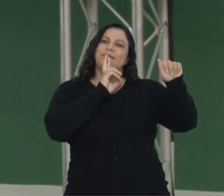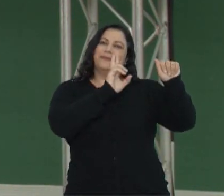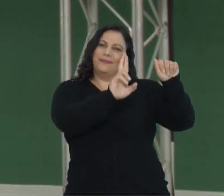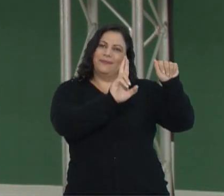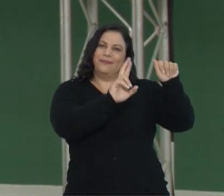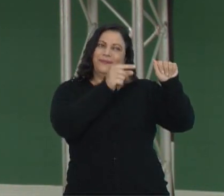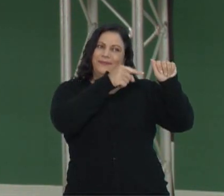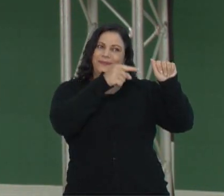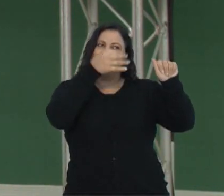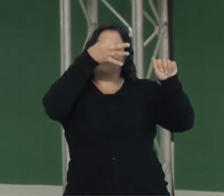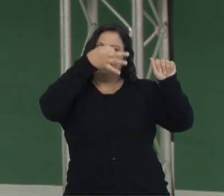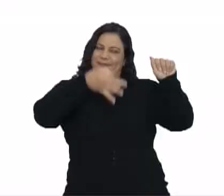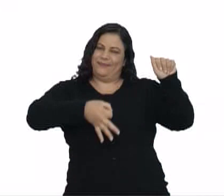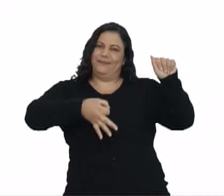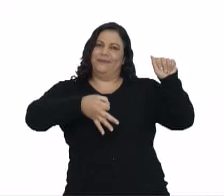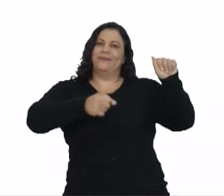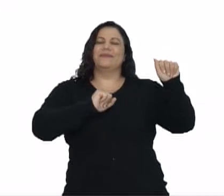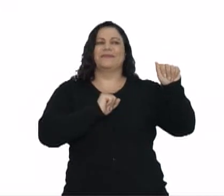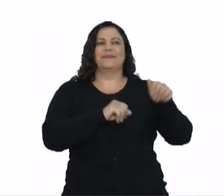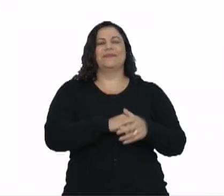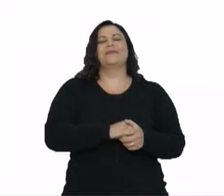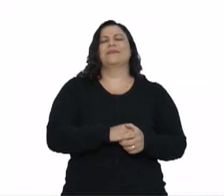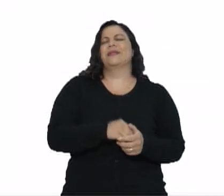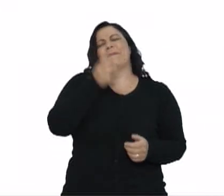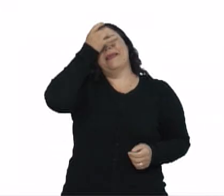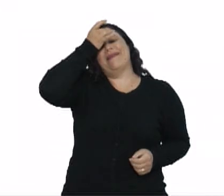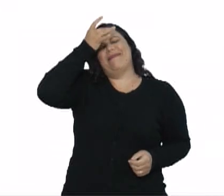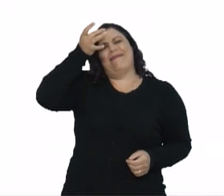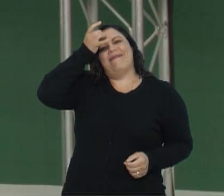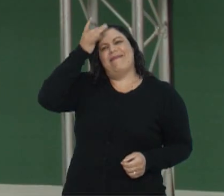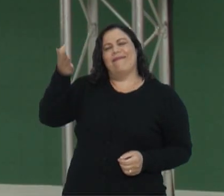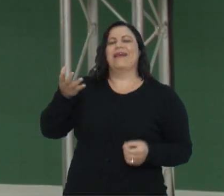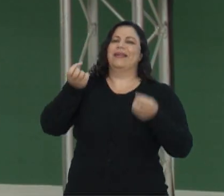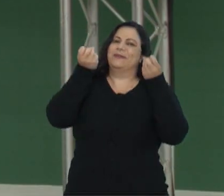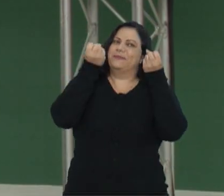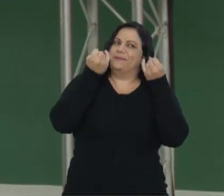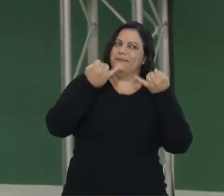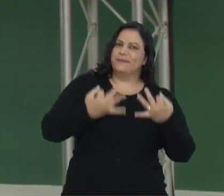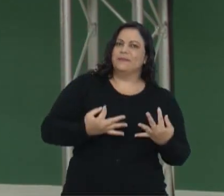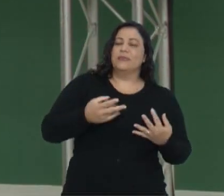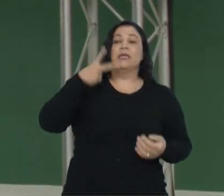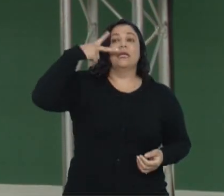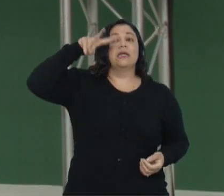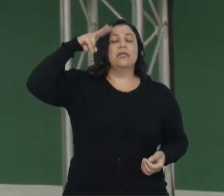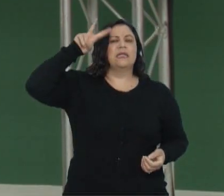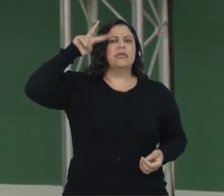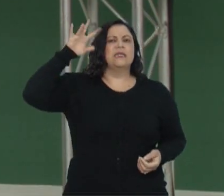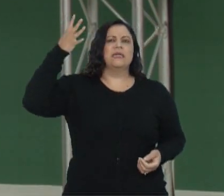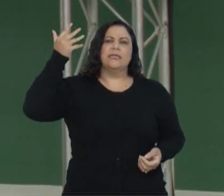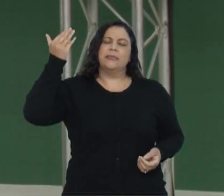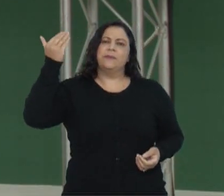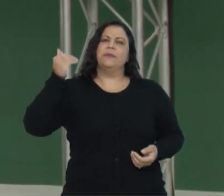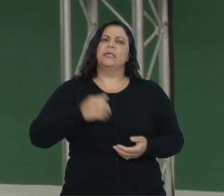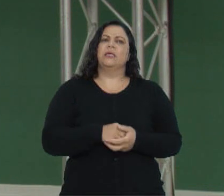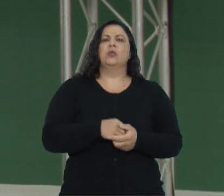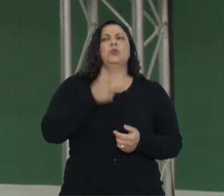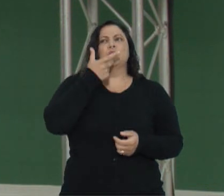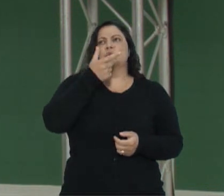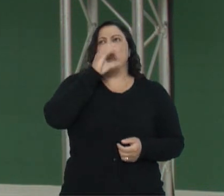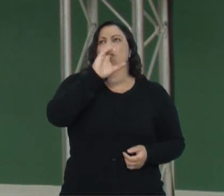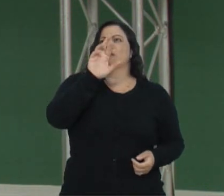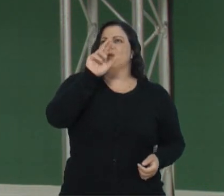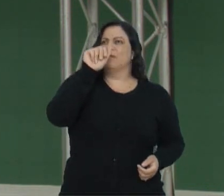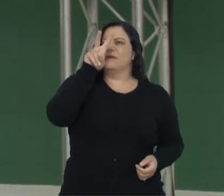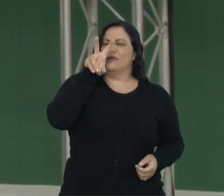Resposta correta do teste de hoje, foi bem rapidinho, bem fácil a gente acabar de falar, né? Só lembrando aqui que eu falei tanto do cravo,